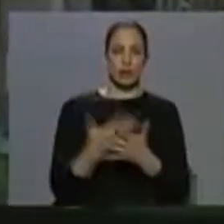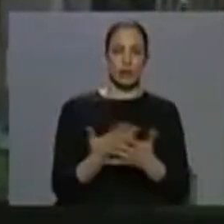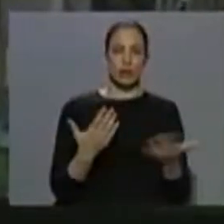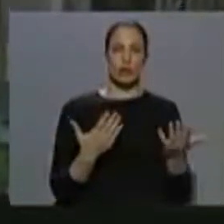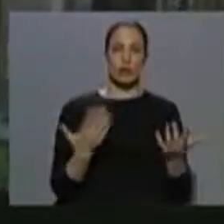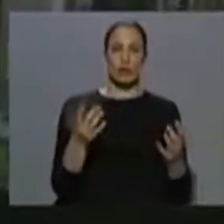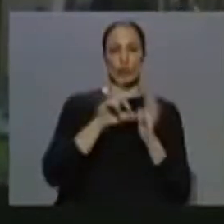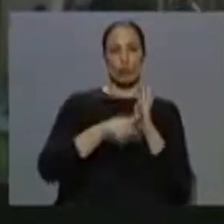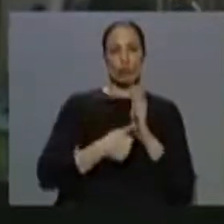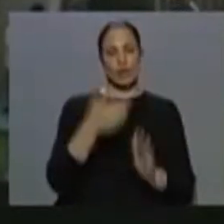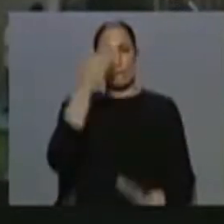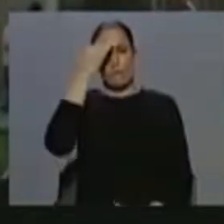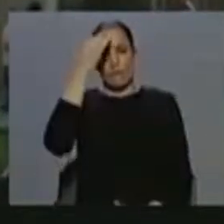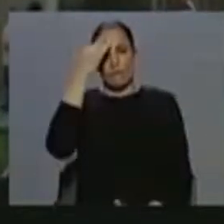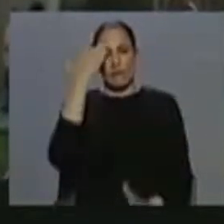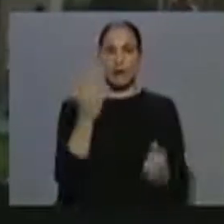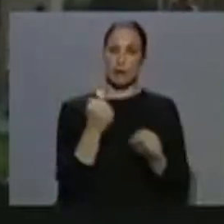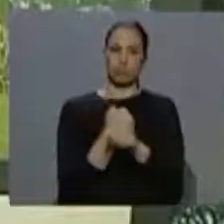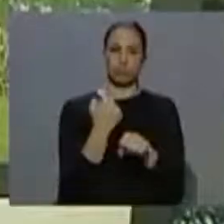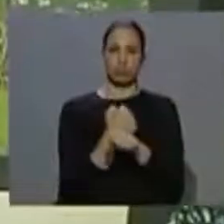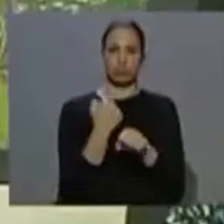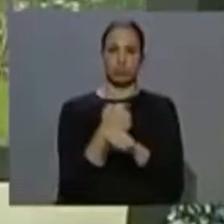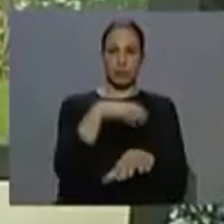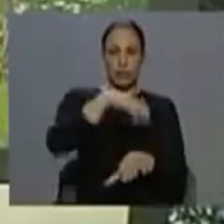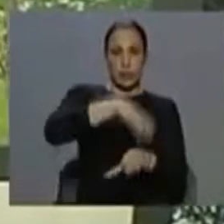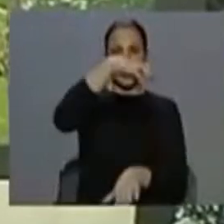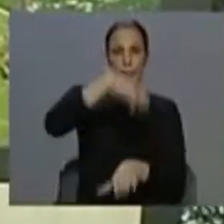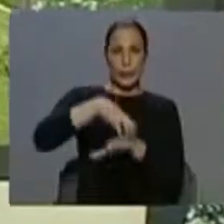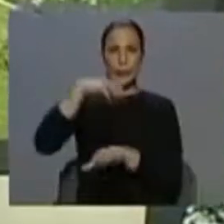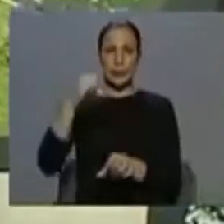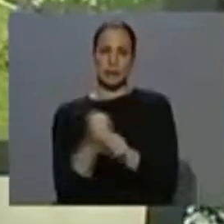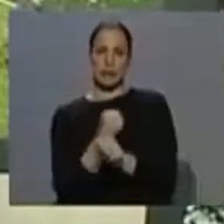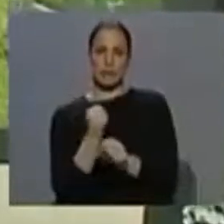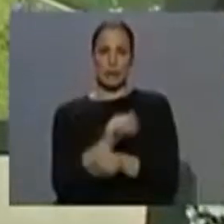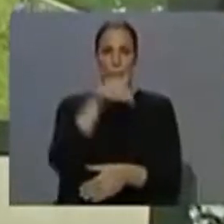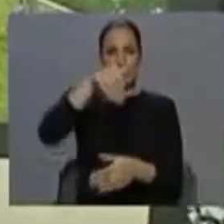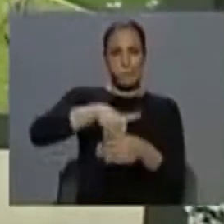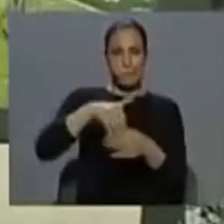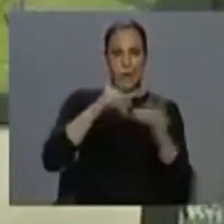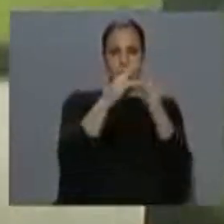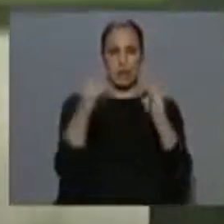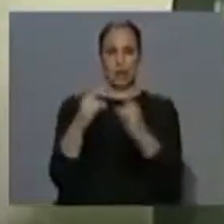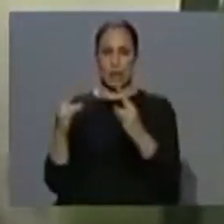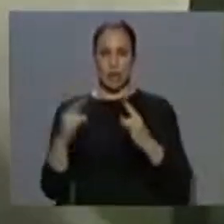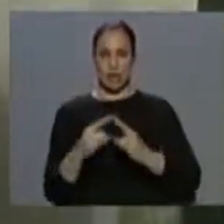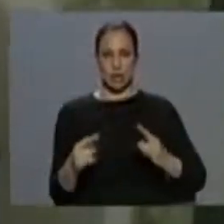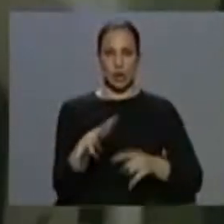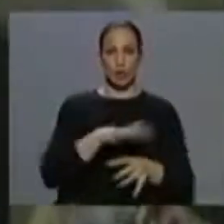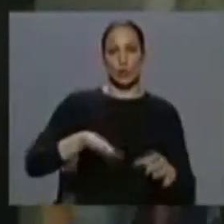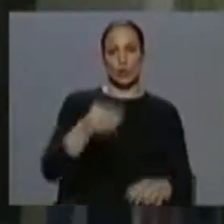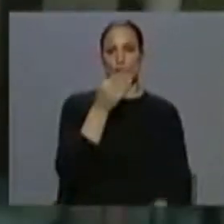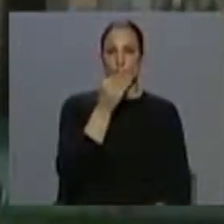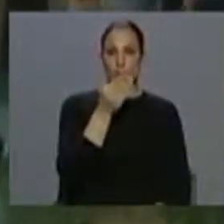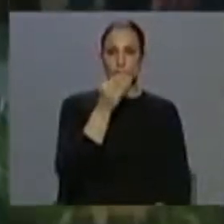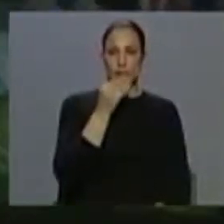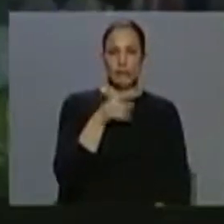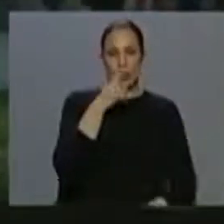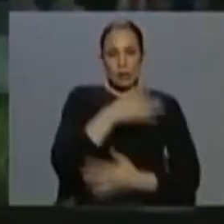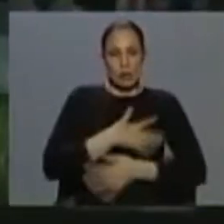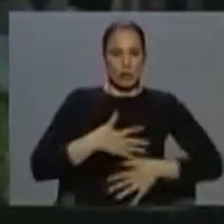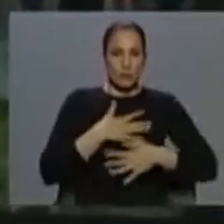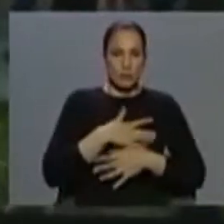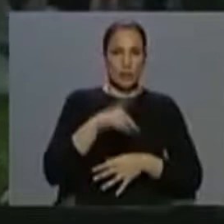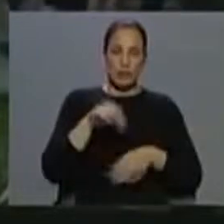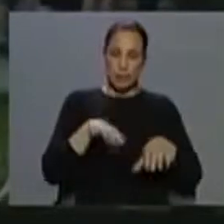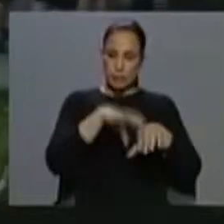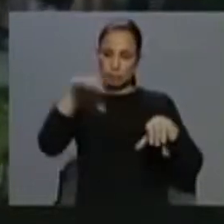generalizada com a construção de um edifício de serviços, a redefinição das áreas para as tendas, zonas de refeição e sanitárias e ainda